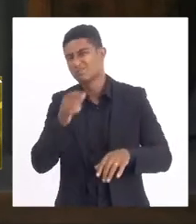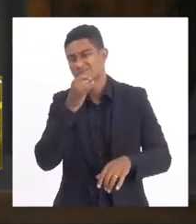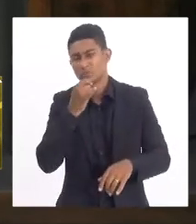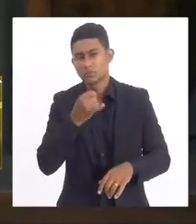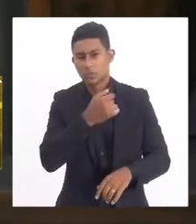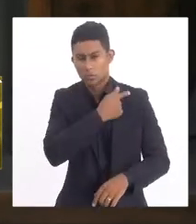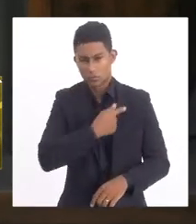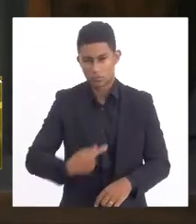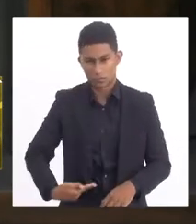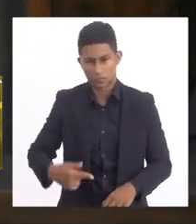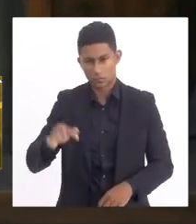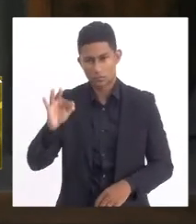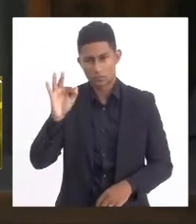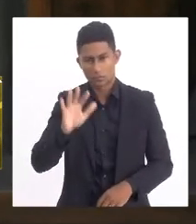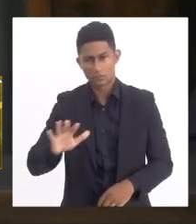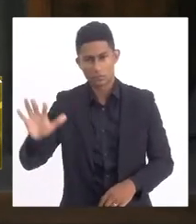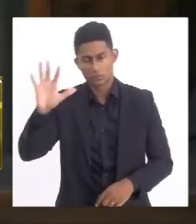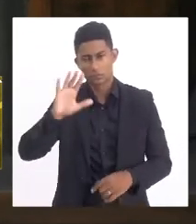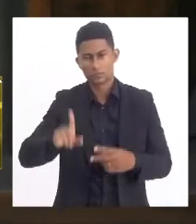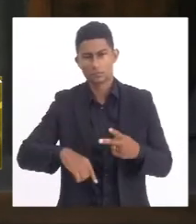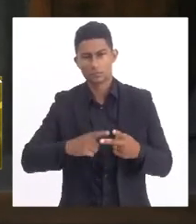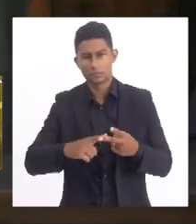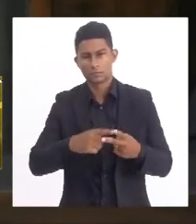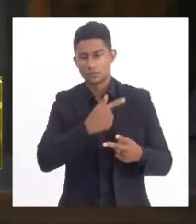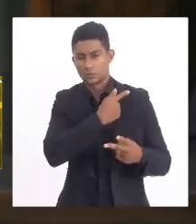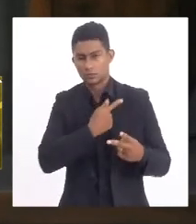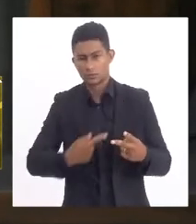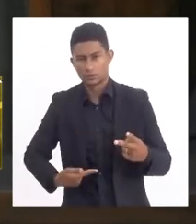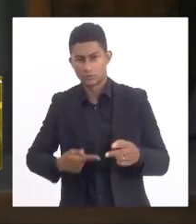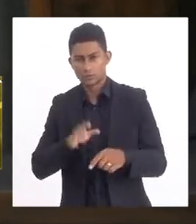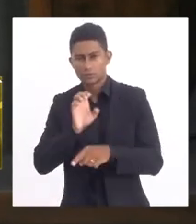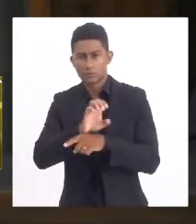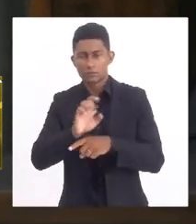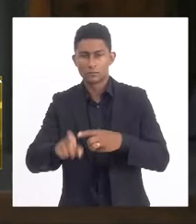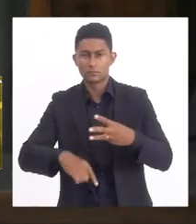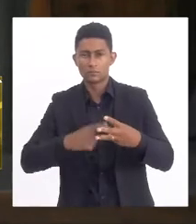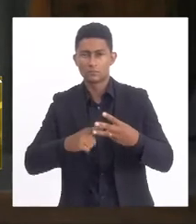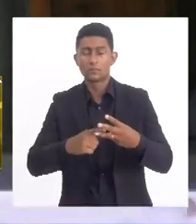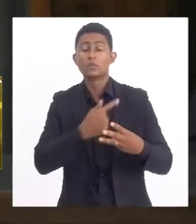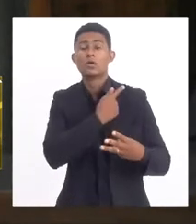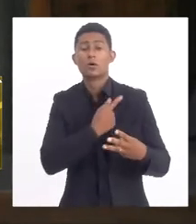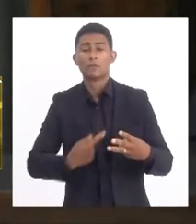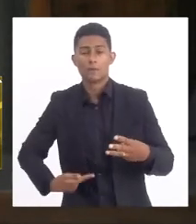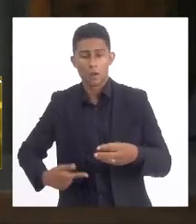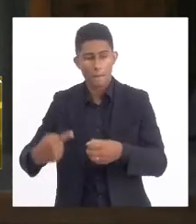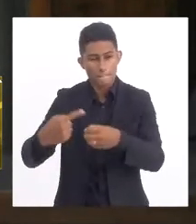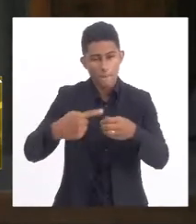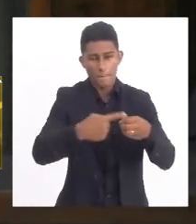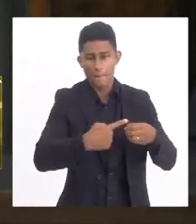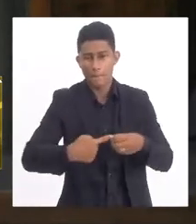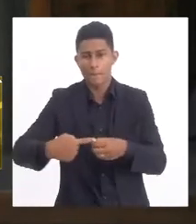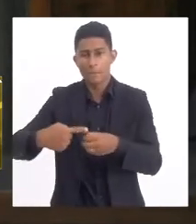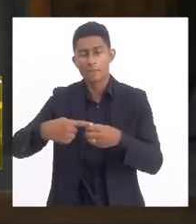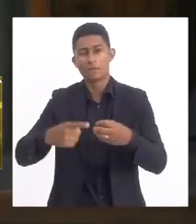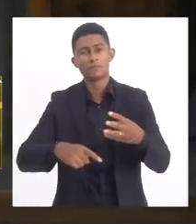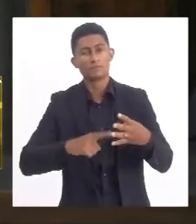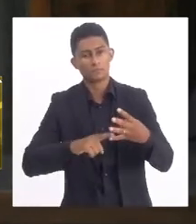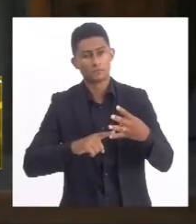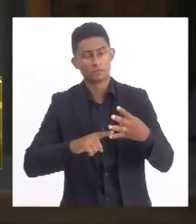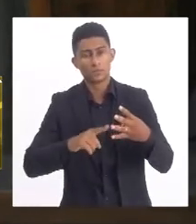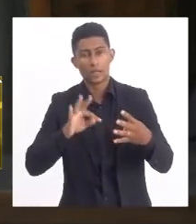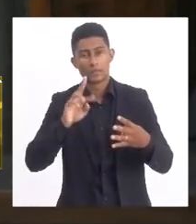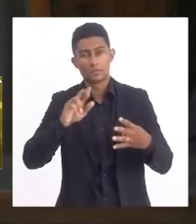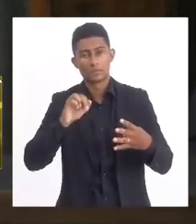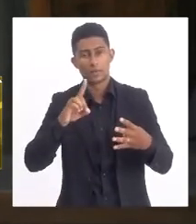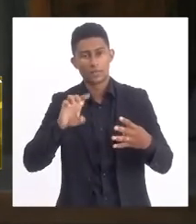federal governo estadual e municipal e o trade gente e o